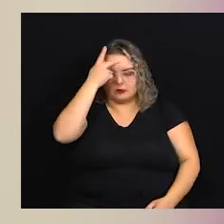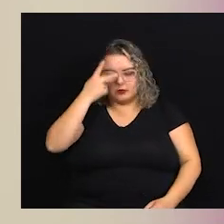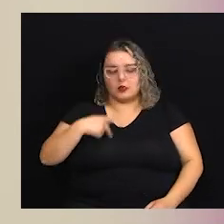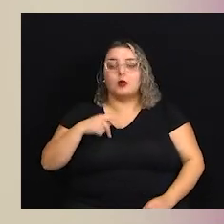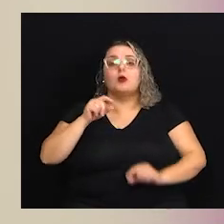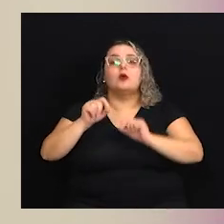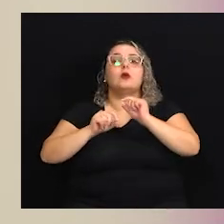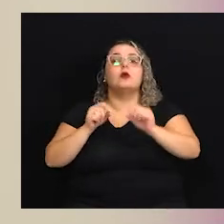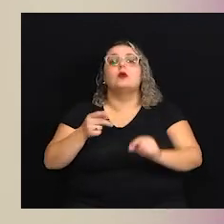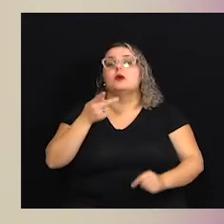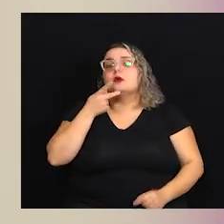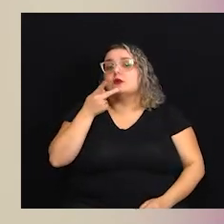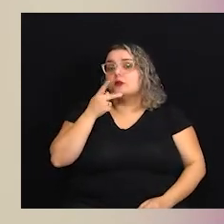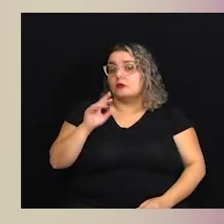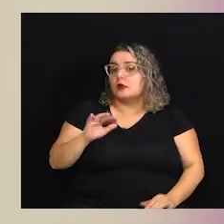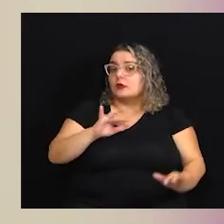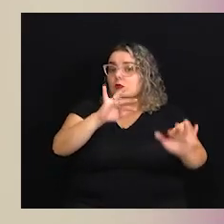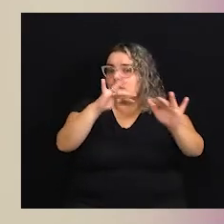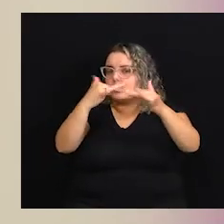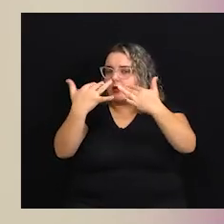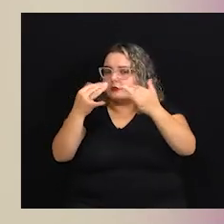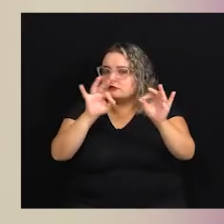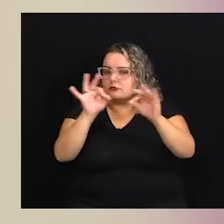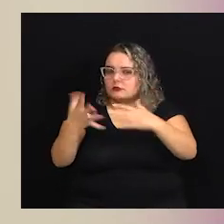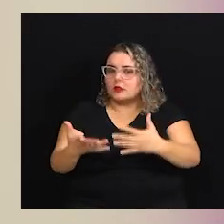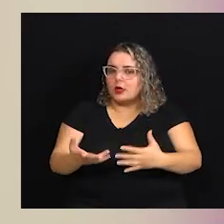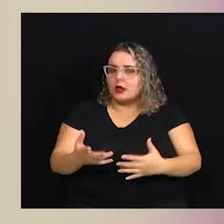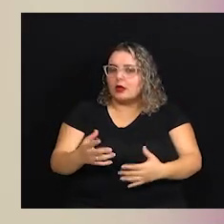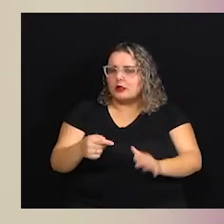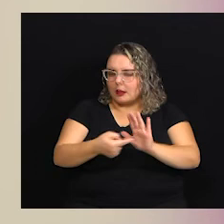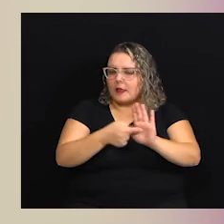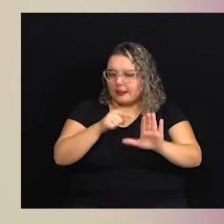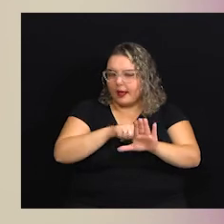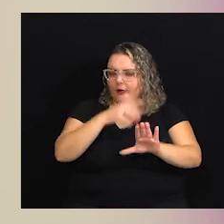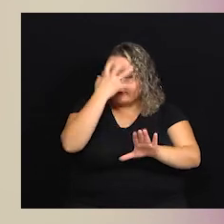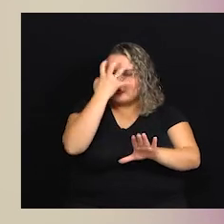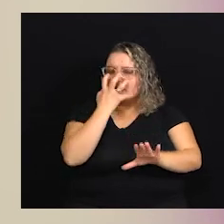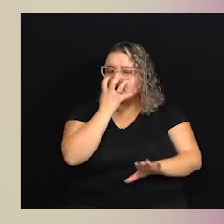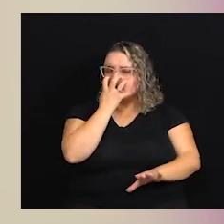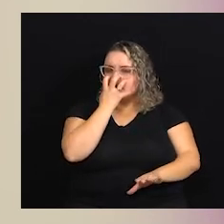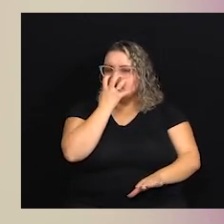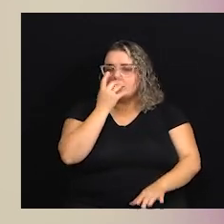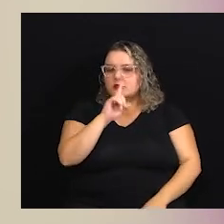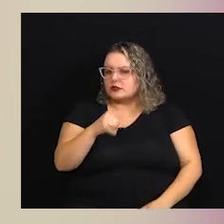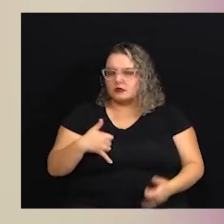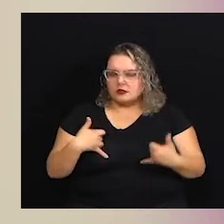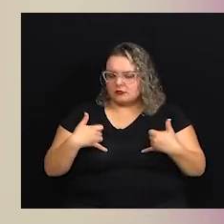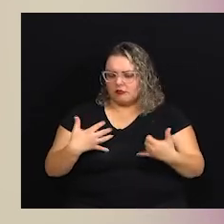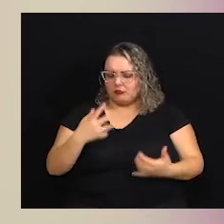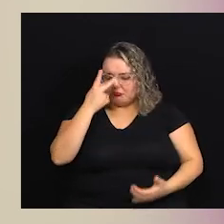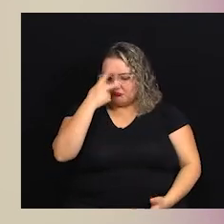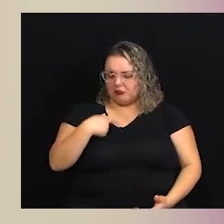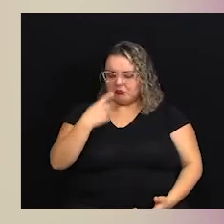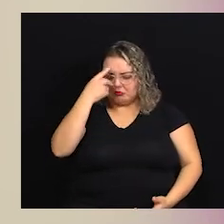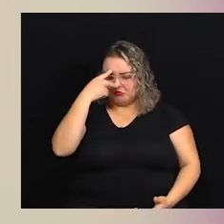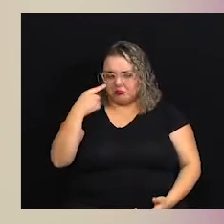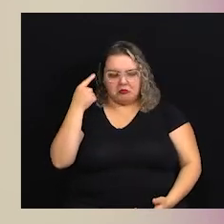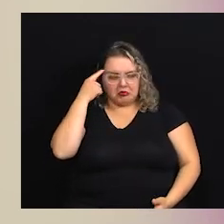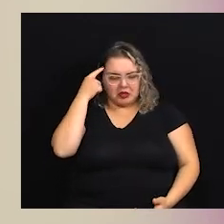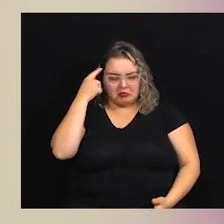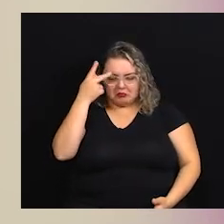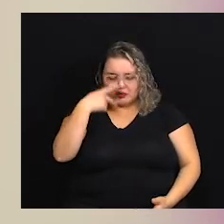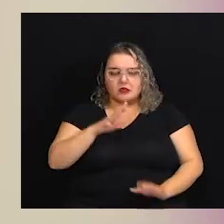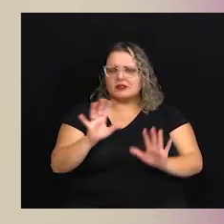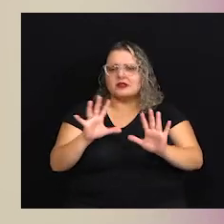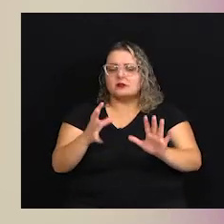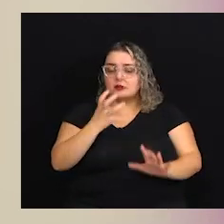ela. Então, o que eu falo para a nossa telespectadora? Põe oxigênio em você. Você não está sendo egoísta. Quando você coloca e